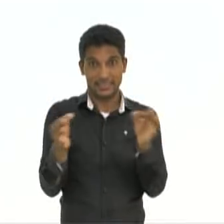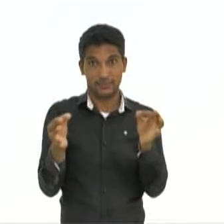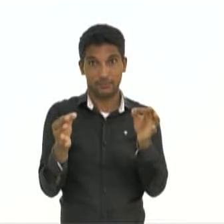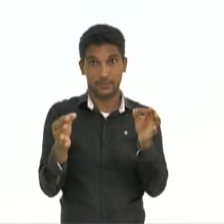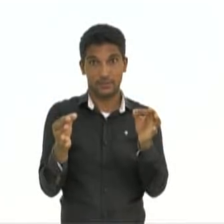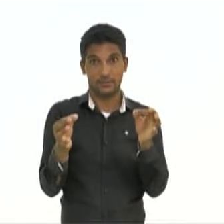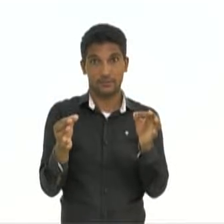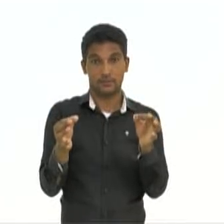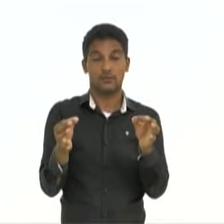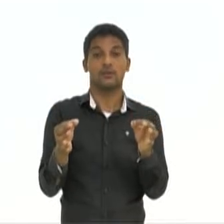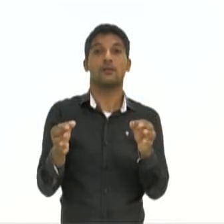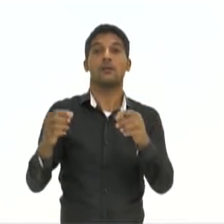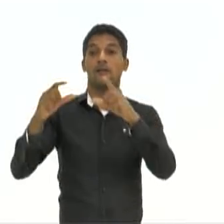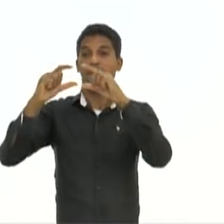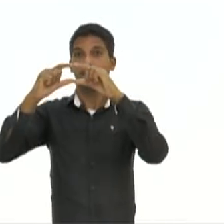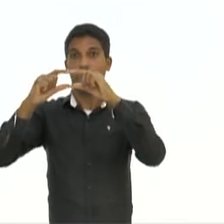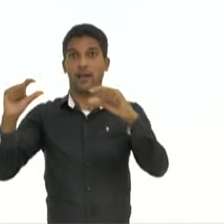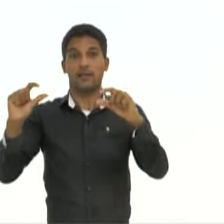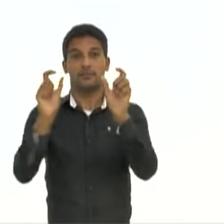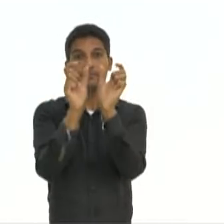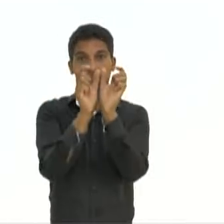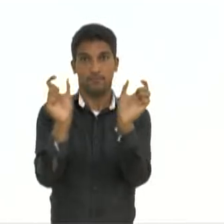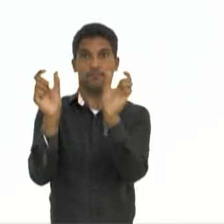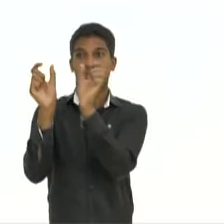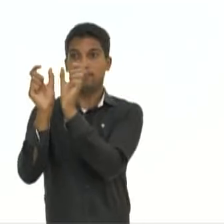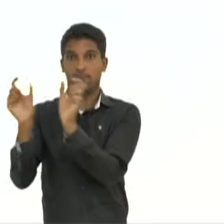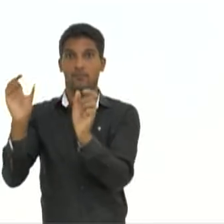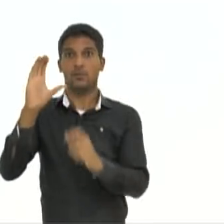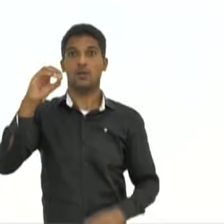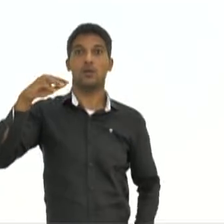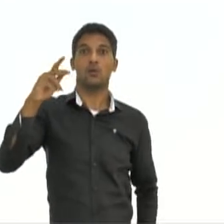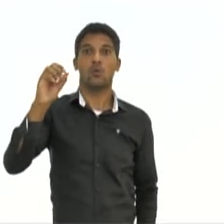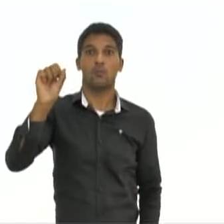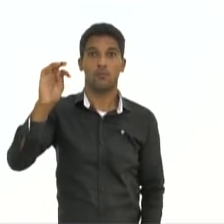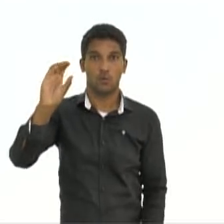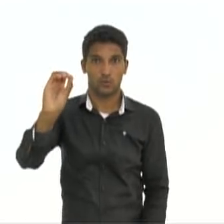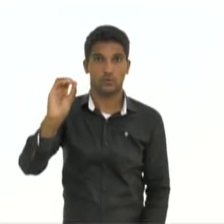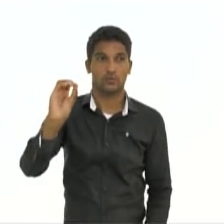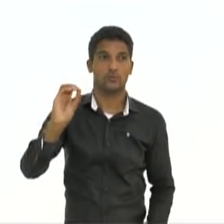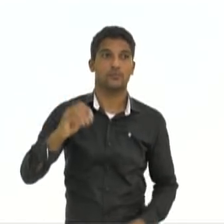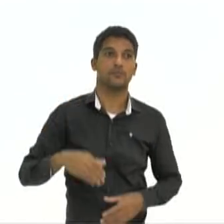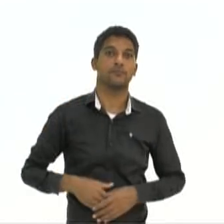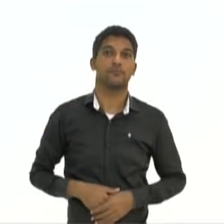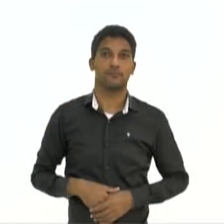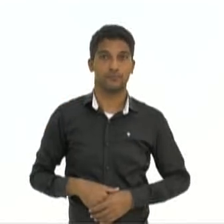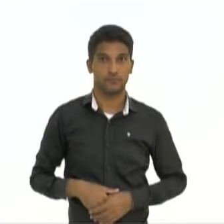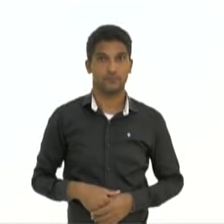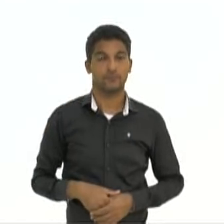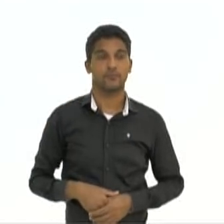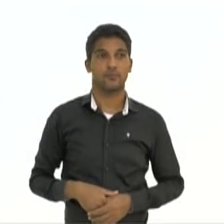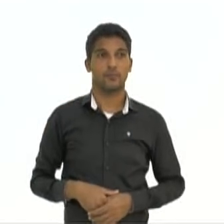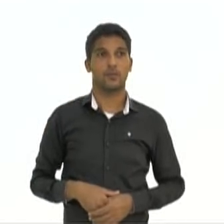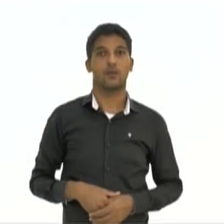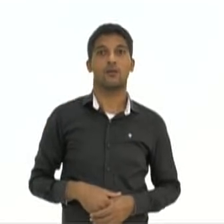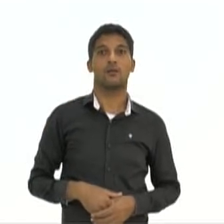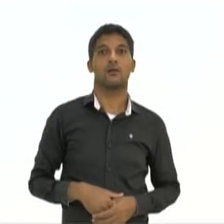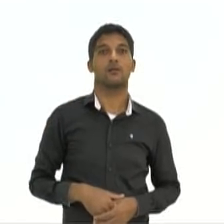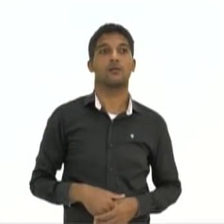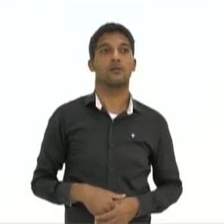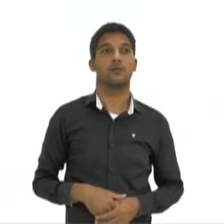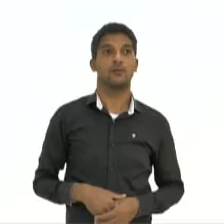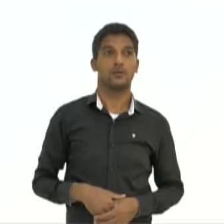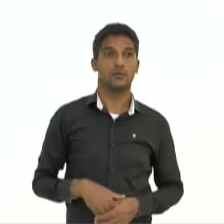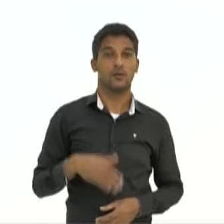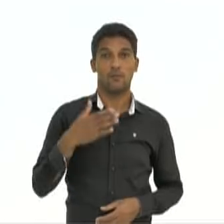esse exercício, né? E quem fez está tendo a oportunidade de revisá-lo. Então, estuda é verbo, é uma oração e só tem esse verbo nessa frase,